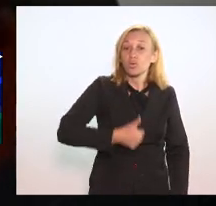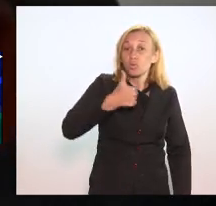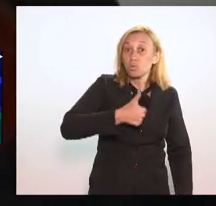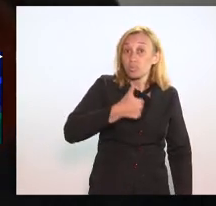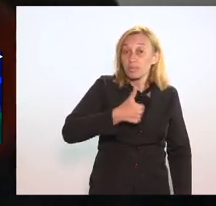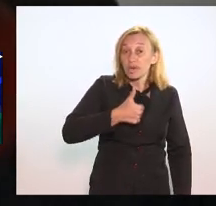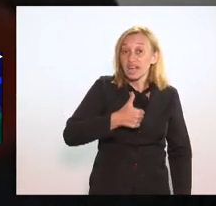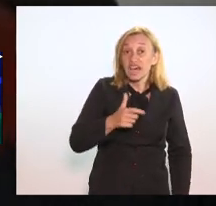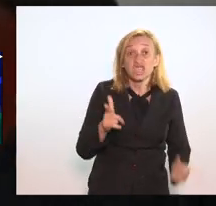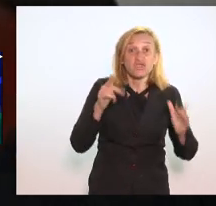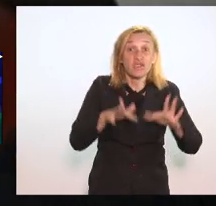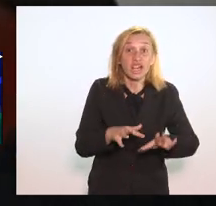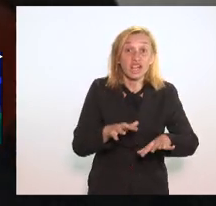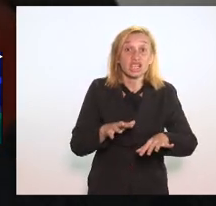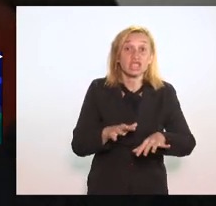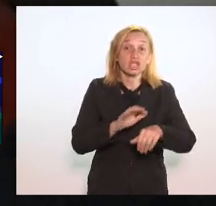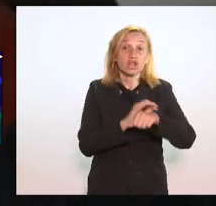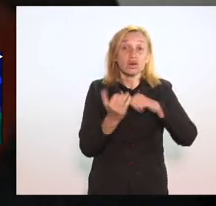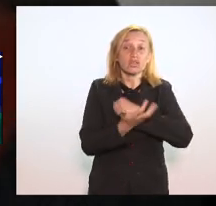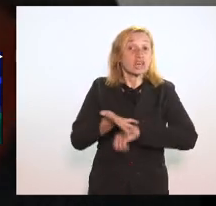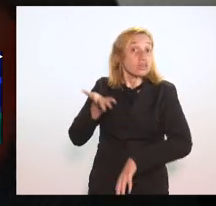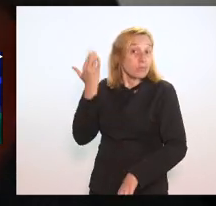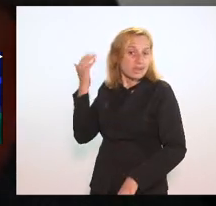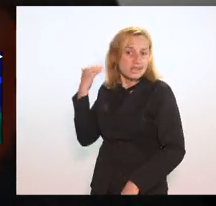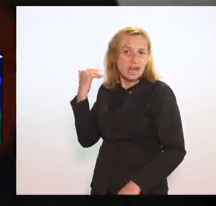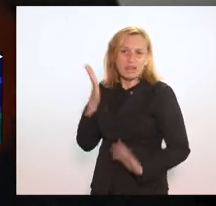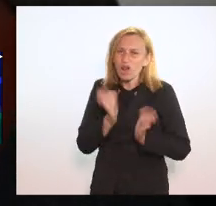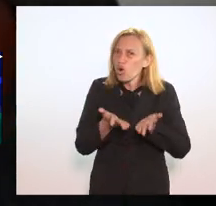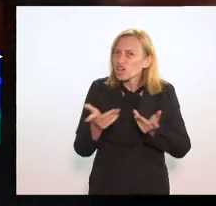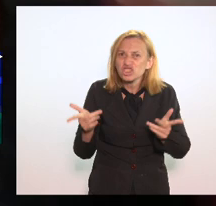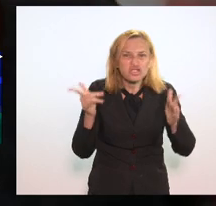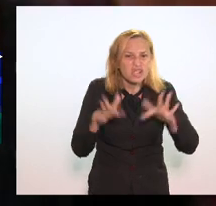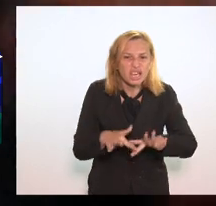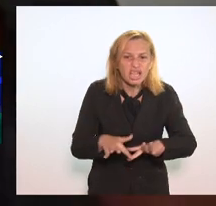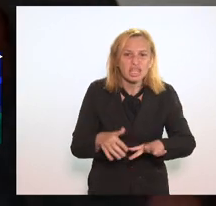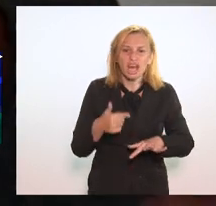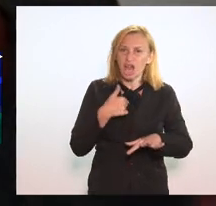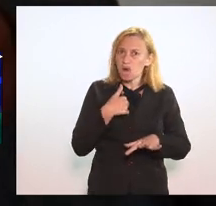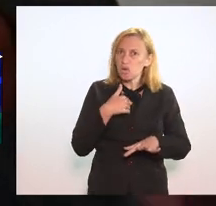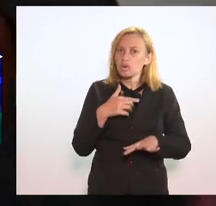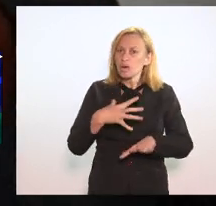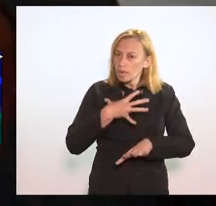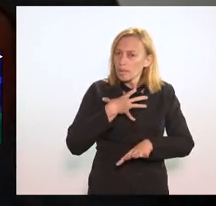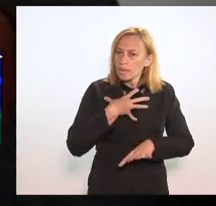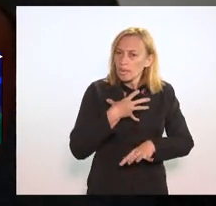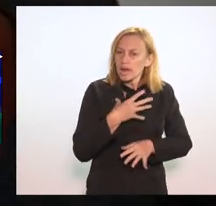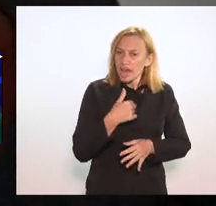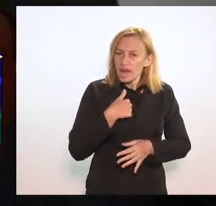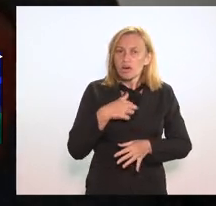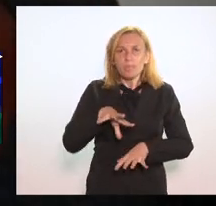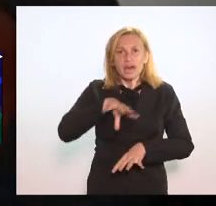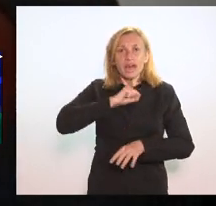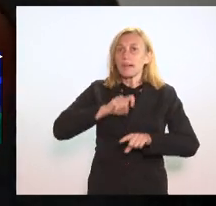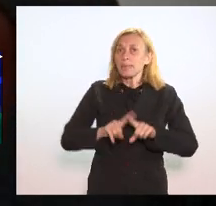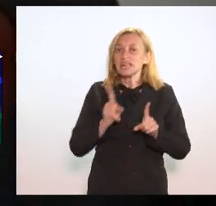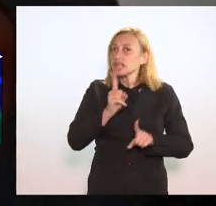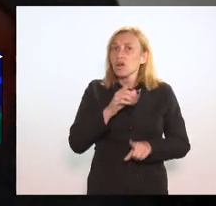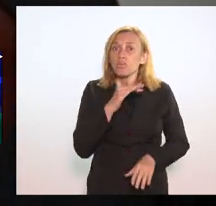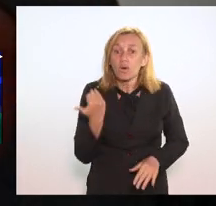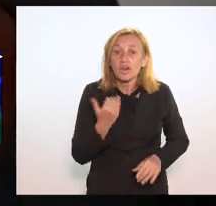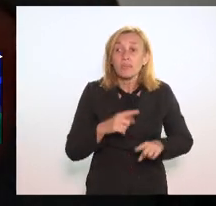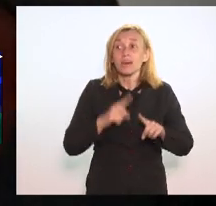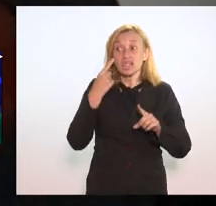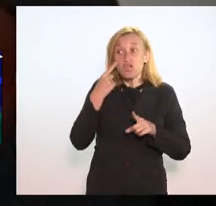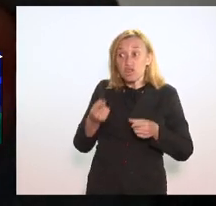passado aquela eu consegui Me safar que eu peguei mas não morri mas eu vejo hoje a situação que se encontra